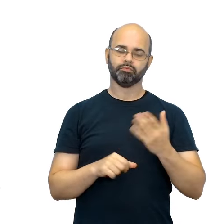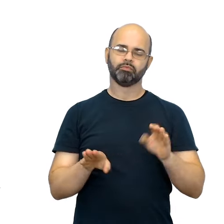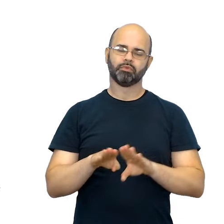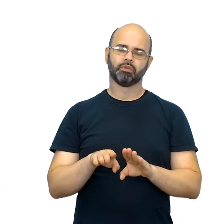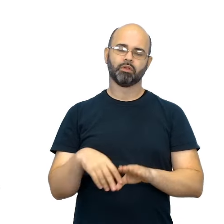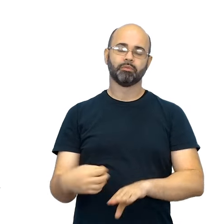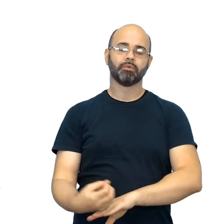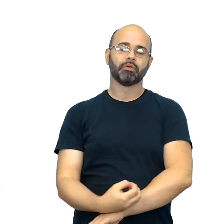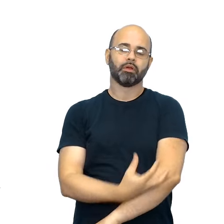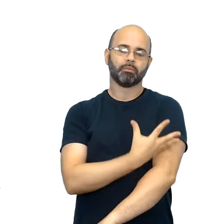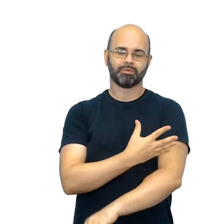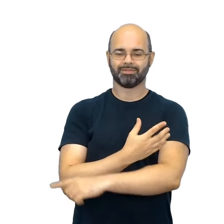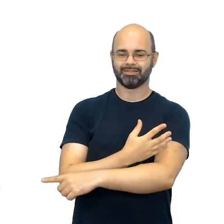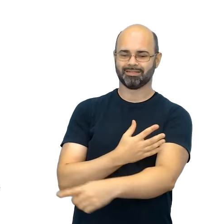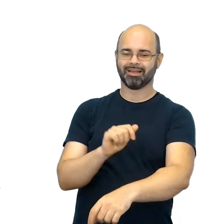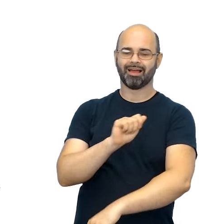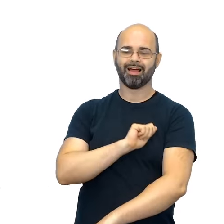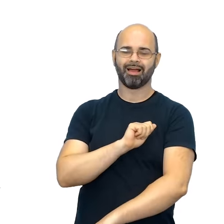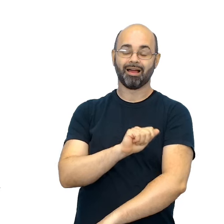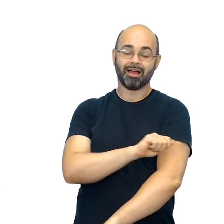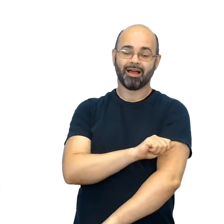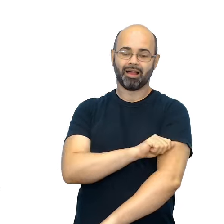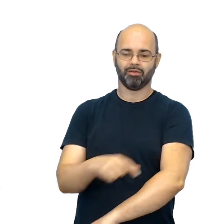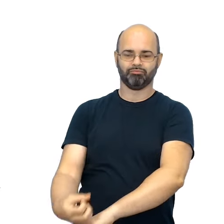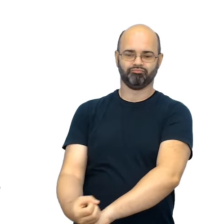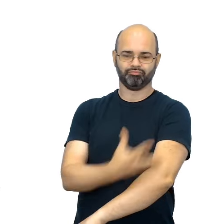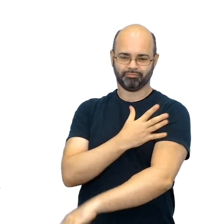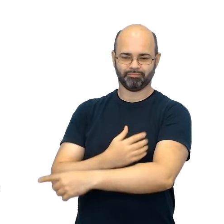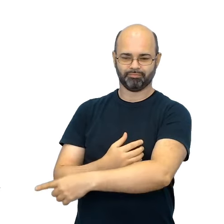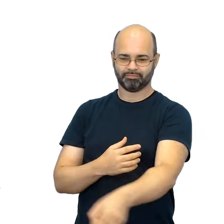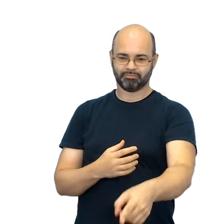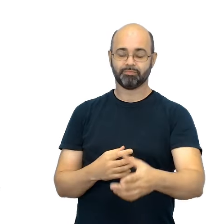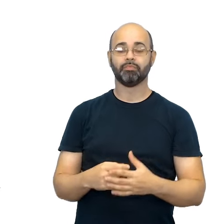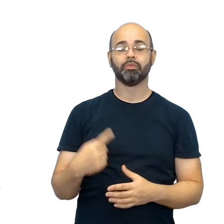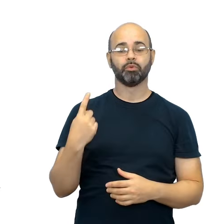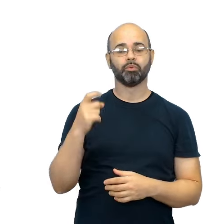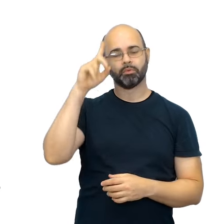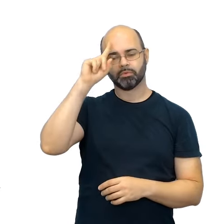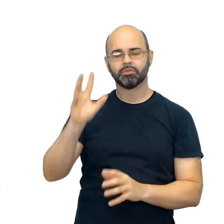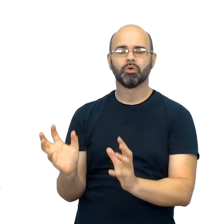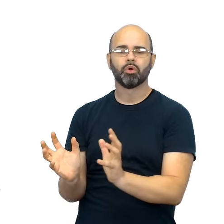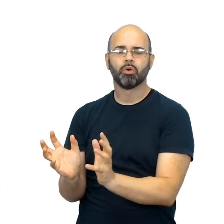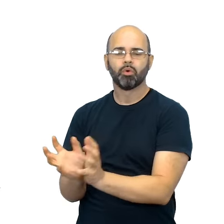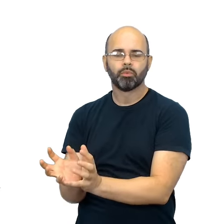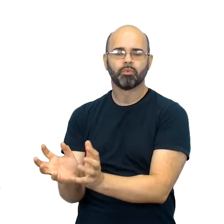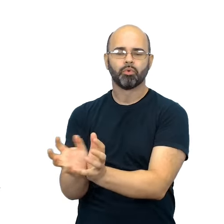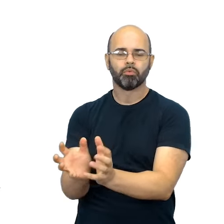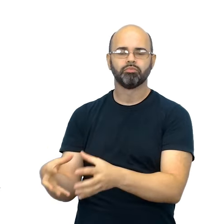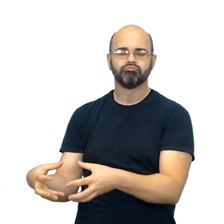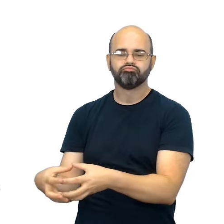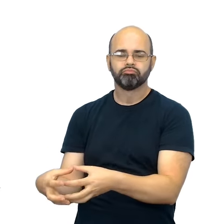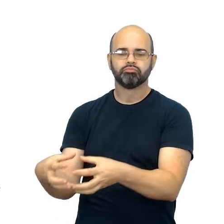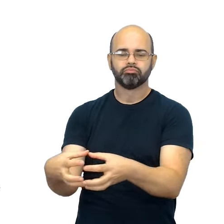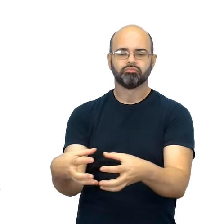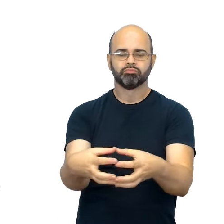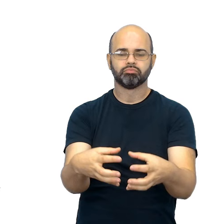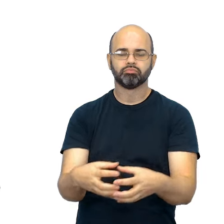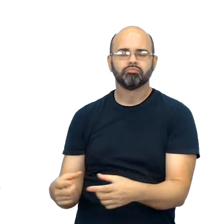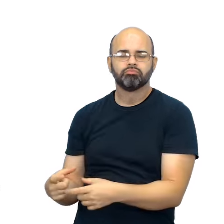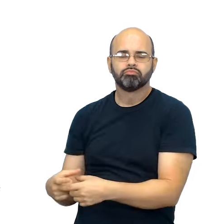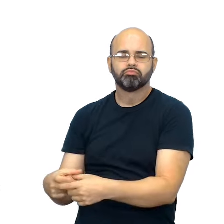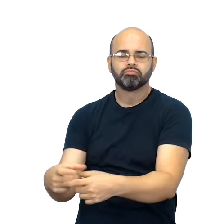emocional dos nossos alunos, um dos elementos é o trabalho em pequenos grupos, onde eles podem trocar,